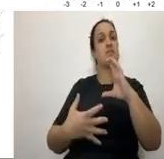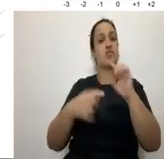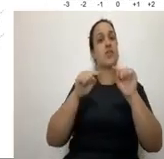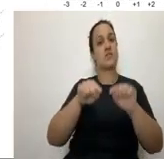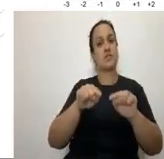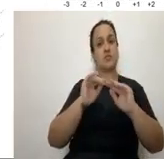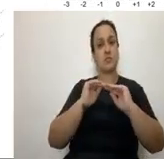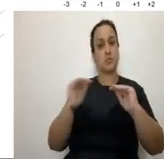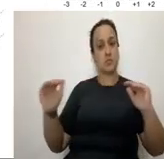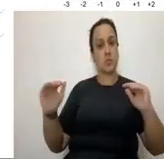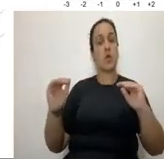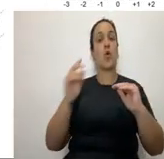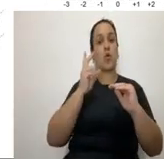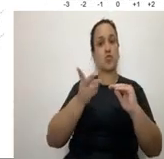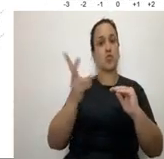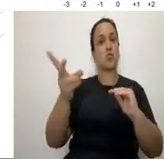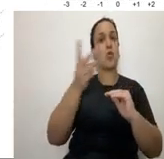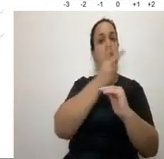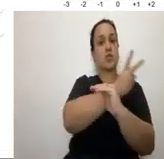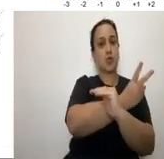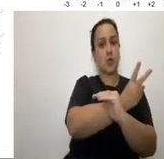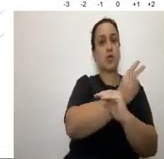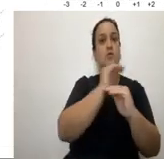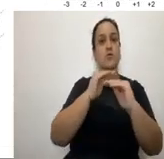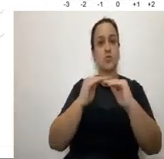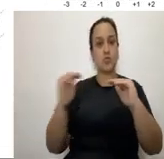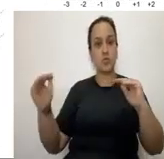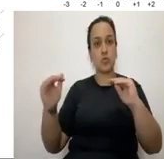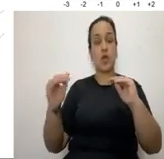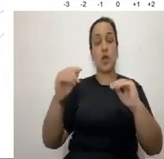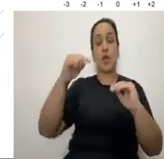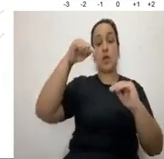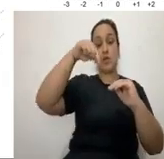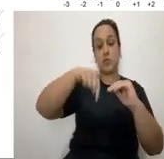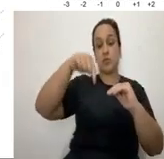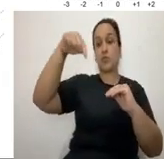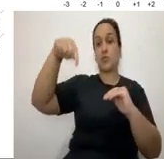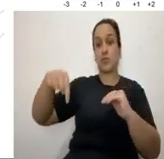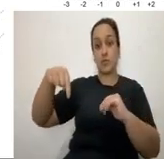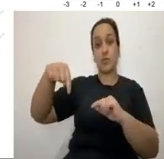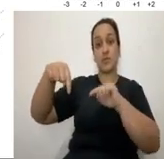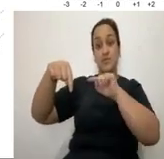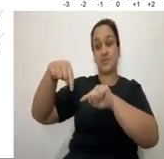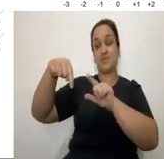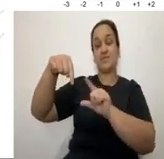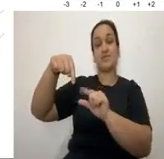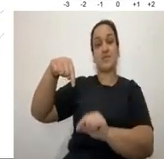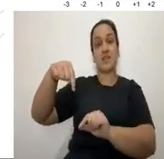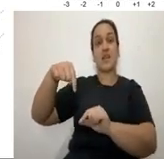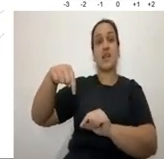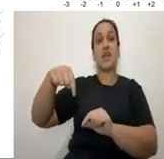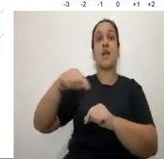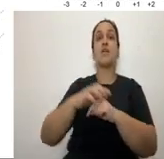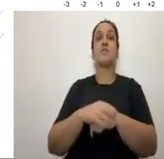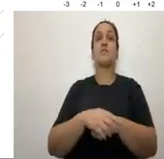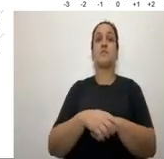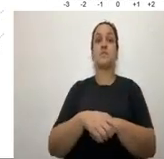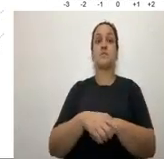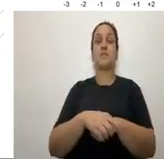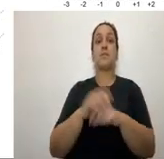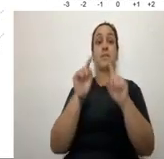essa característica aqui. Então, o elétron mais energético é esse em vermelho. E a distribuição dos 4 números quânticos dele